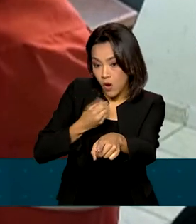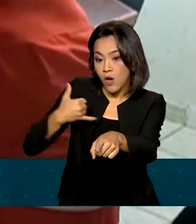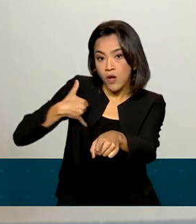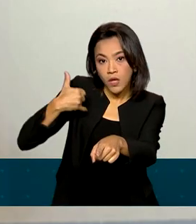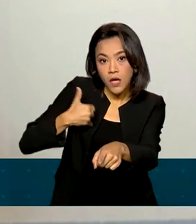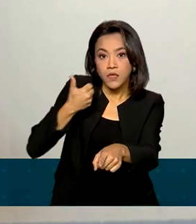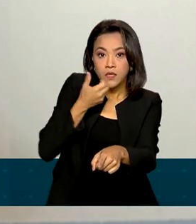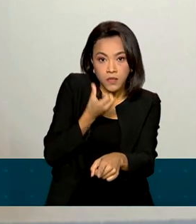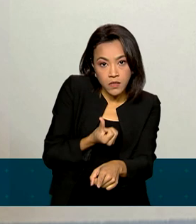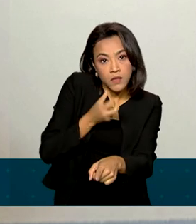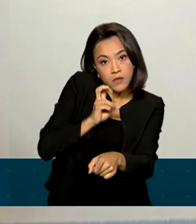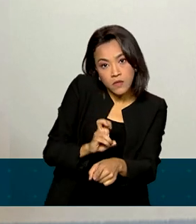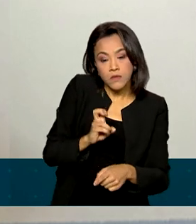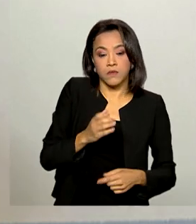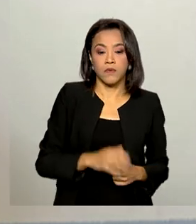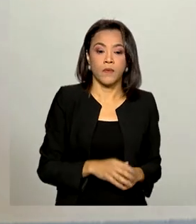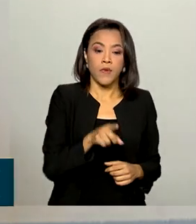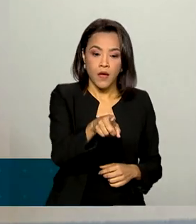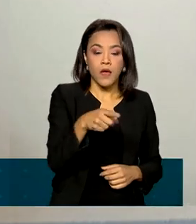anos